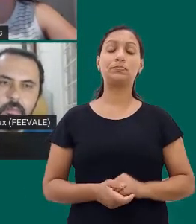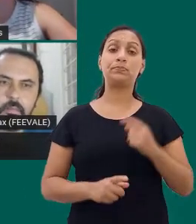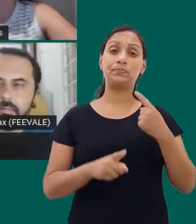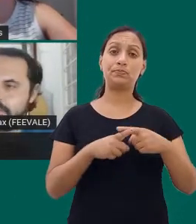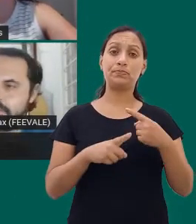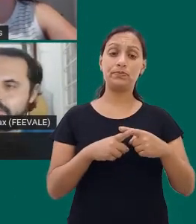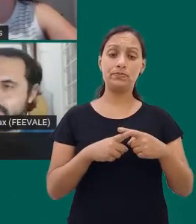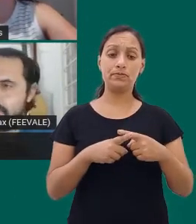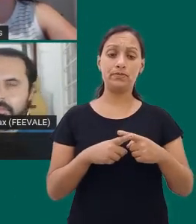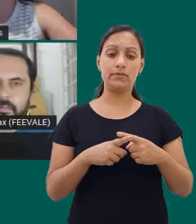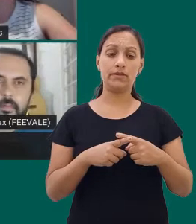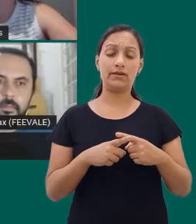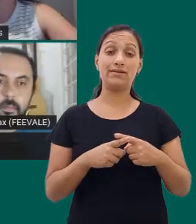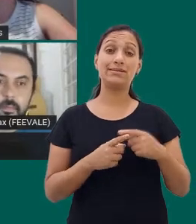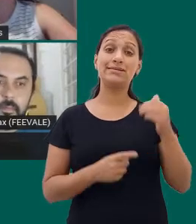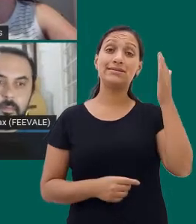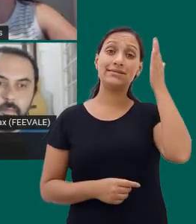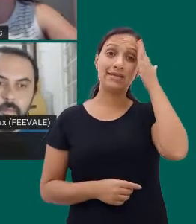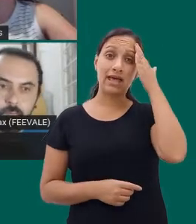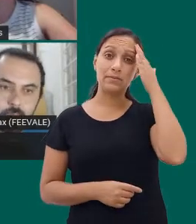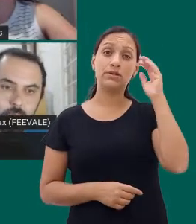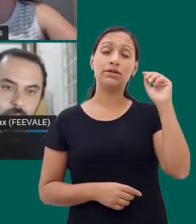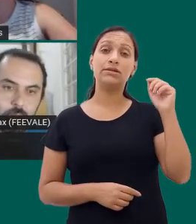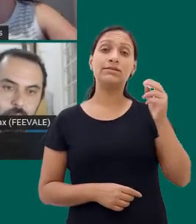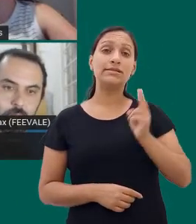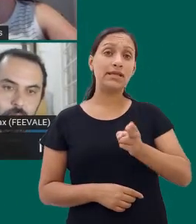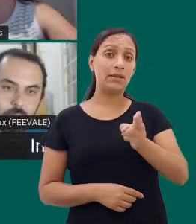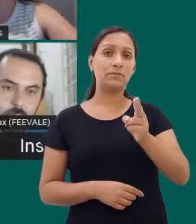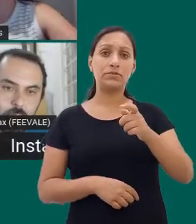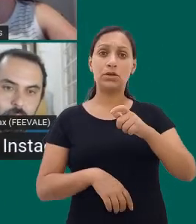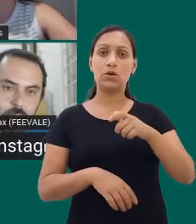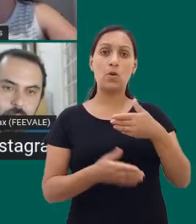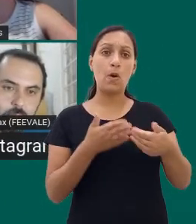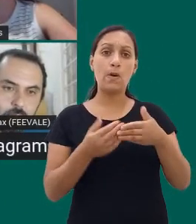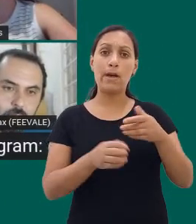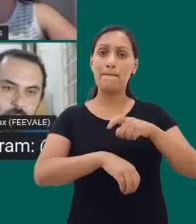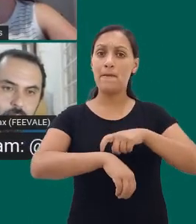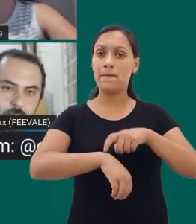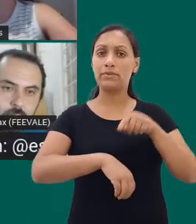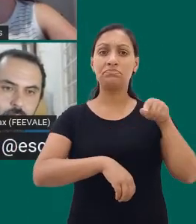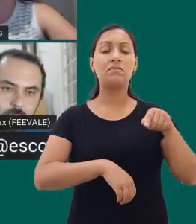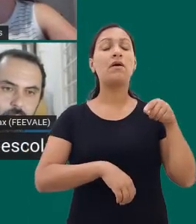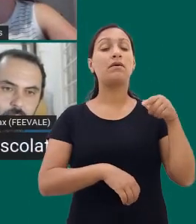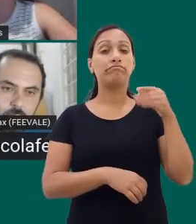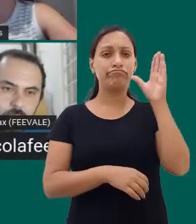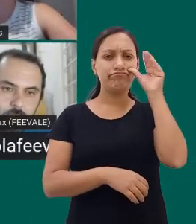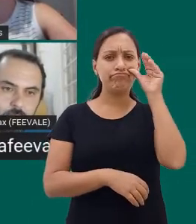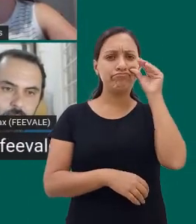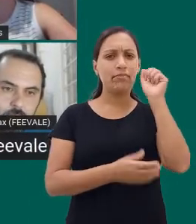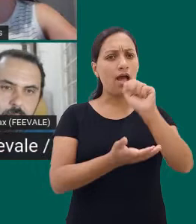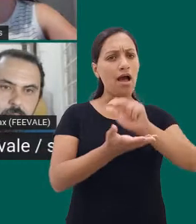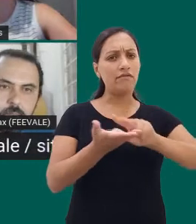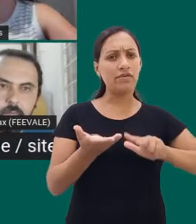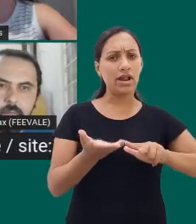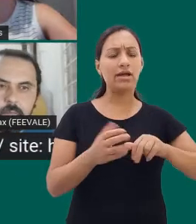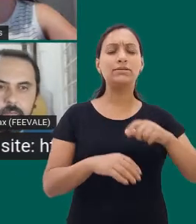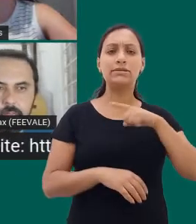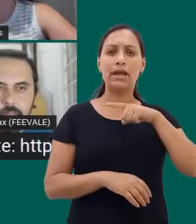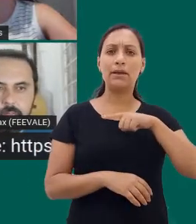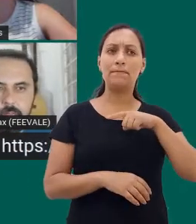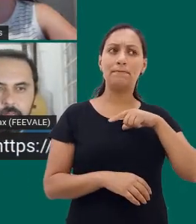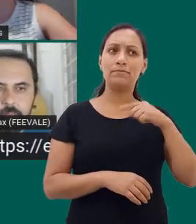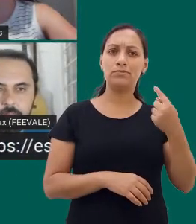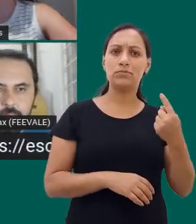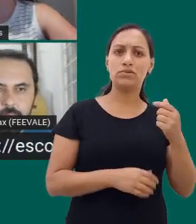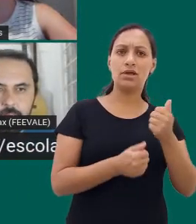ele sabe que ele está sendo avaliado em todos os momentos, e ele sabe que ele tem os momentos de destaque dele e